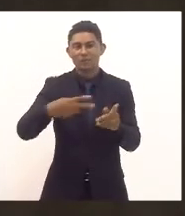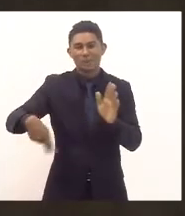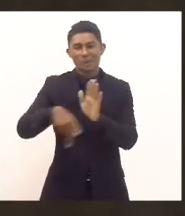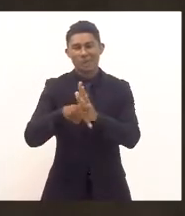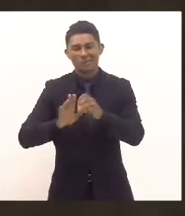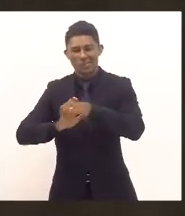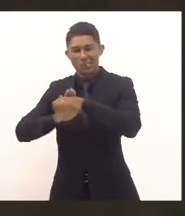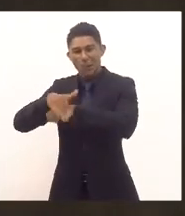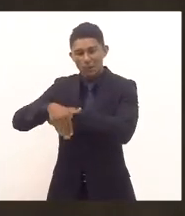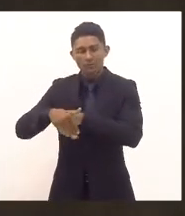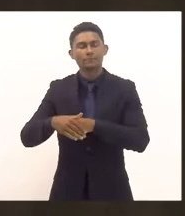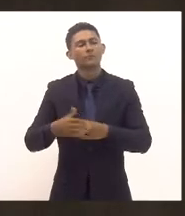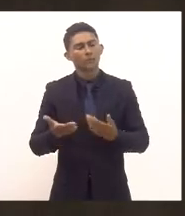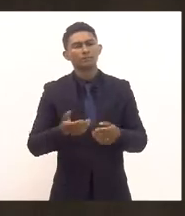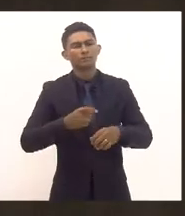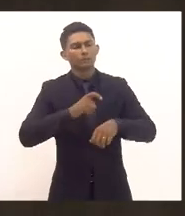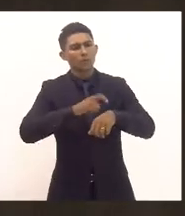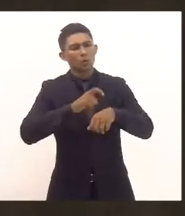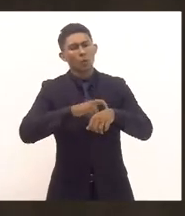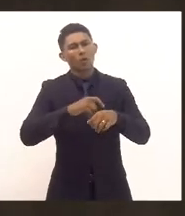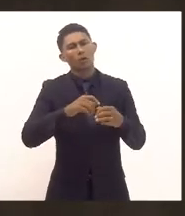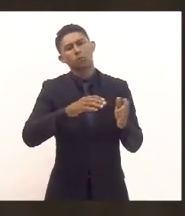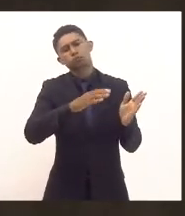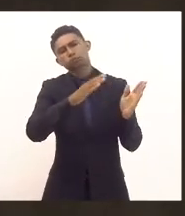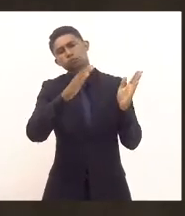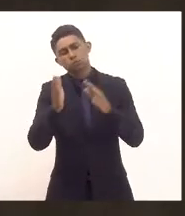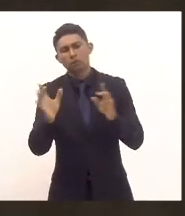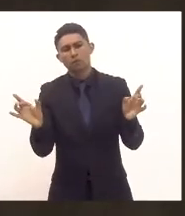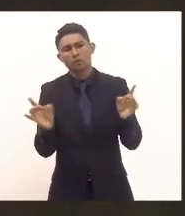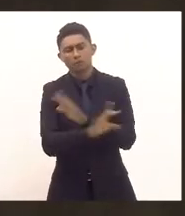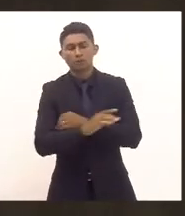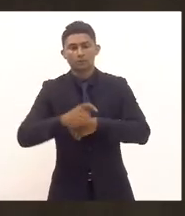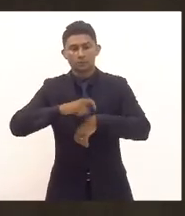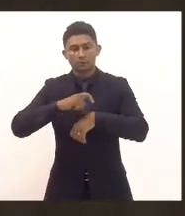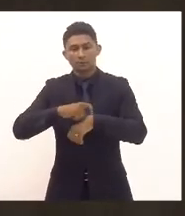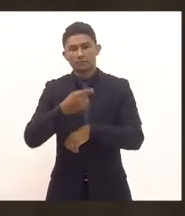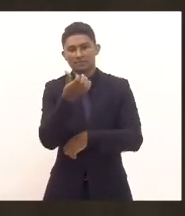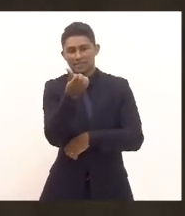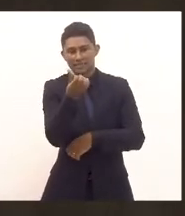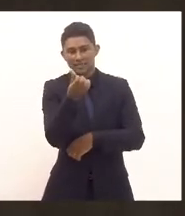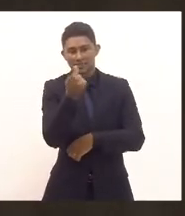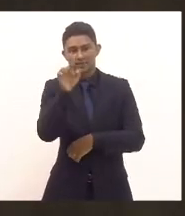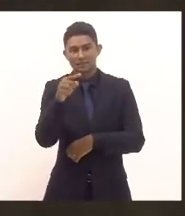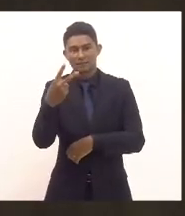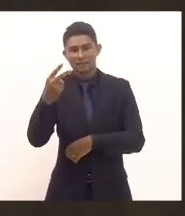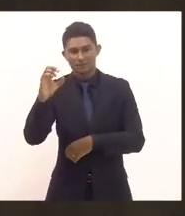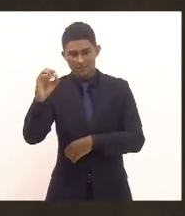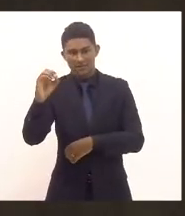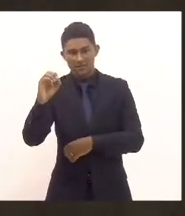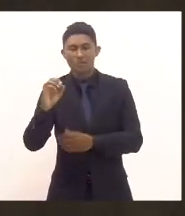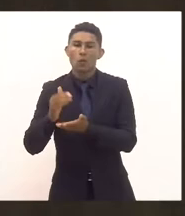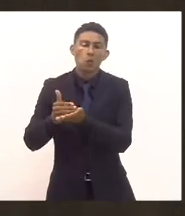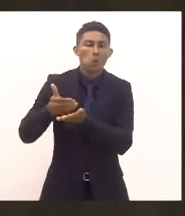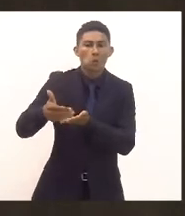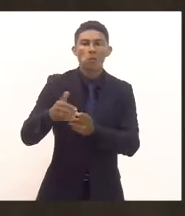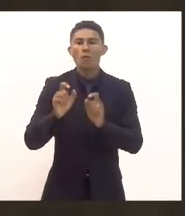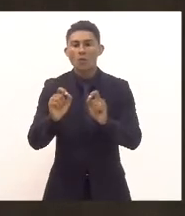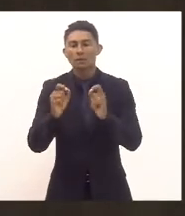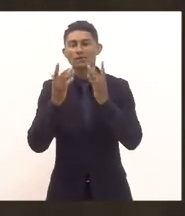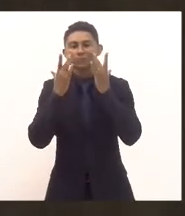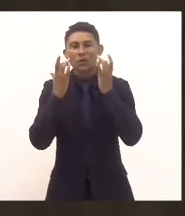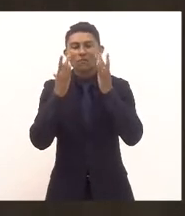eu terminar com o cavaleiro da noite às 6:20 começava o Anjo